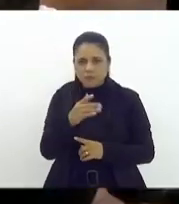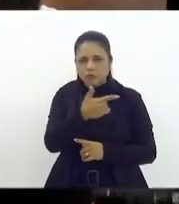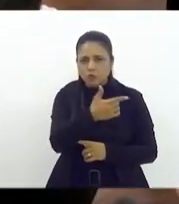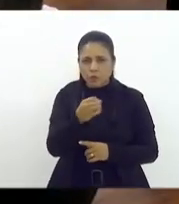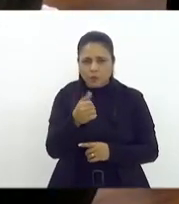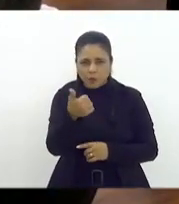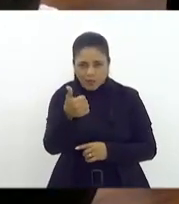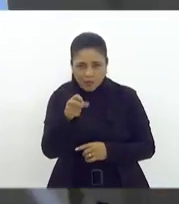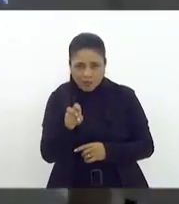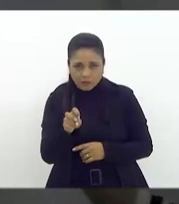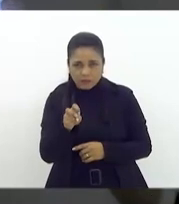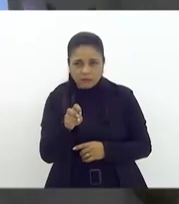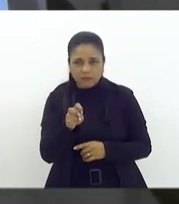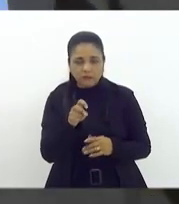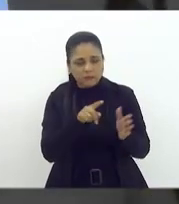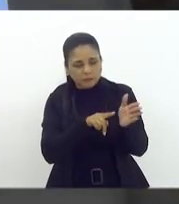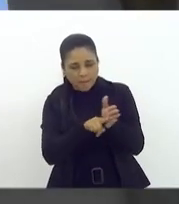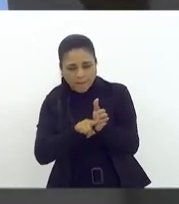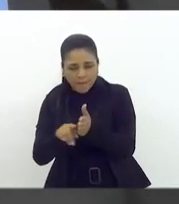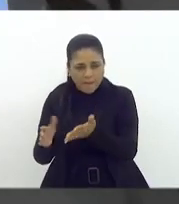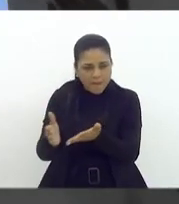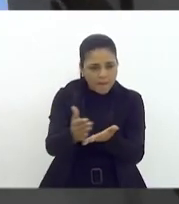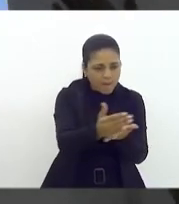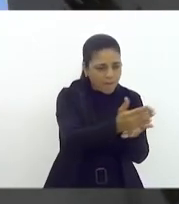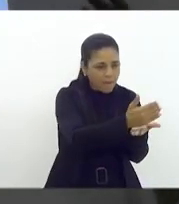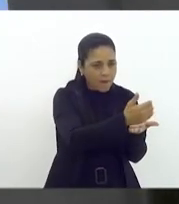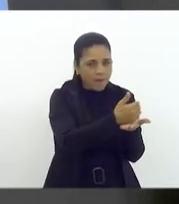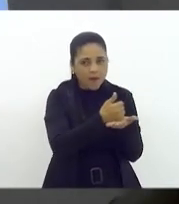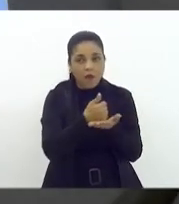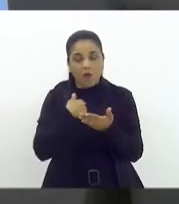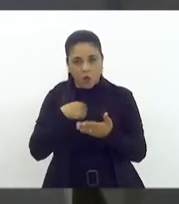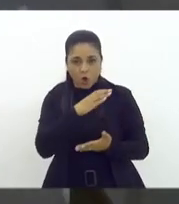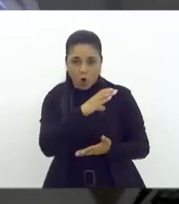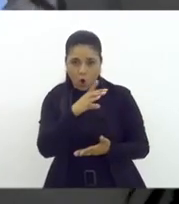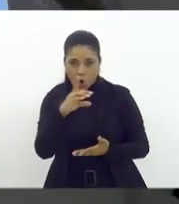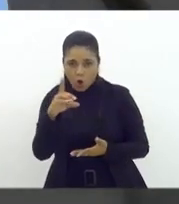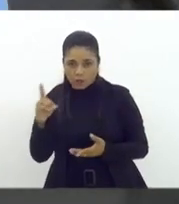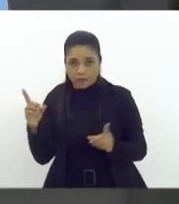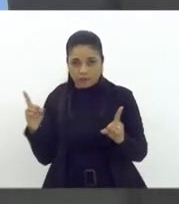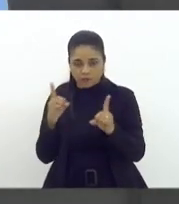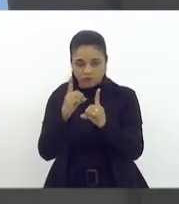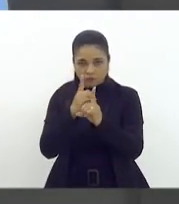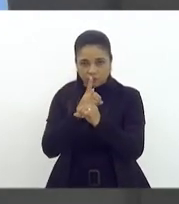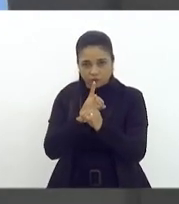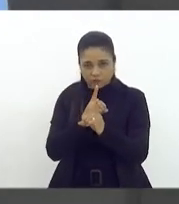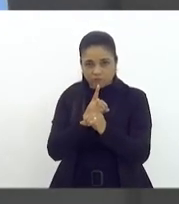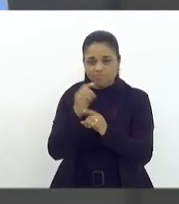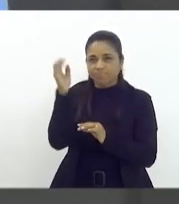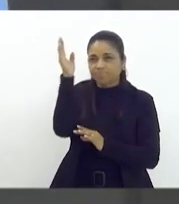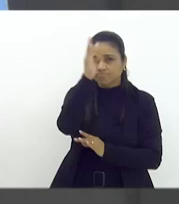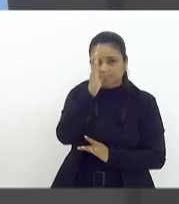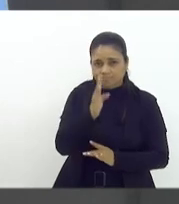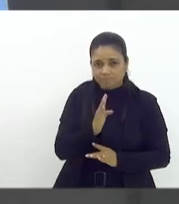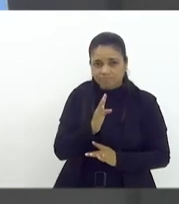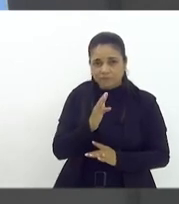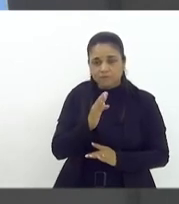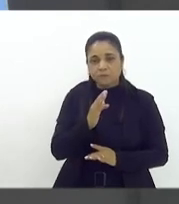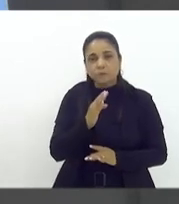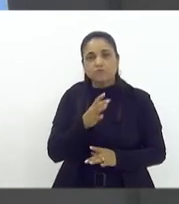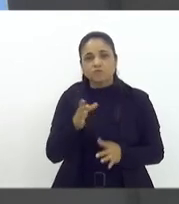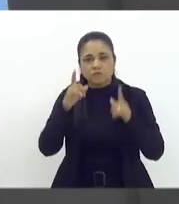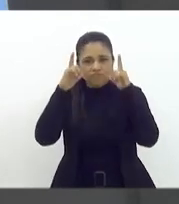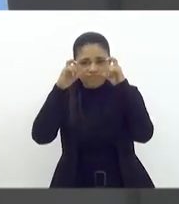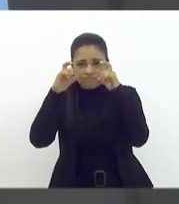quando a gente fez um levantamento esse levantamento eu coordenei um diagnóstico Nacional sobre práticas de reconhecimento